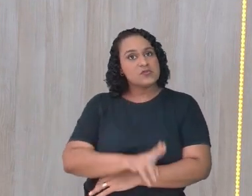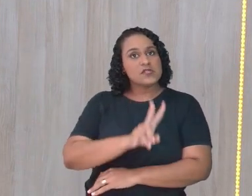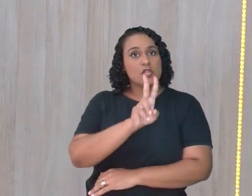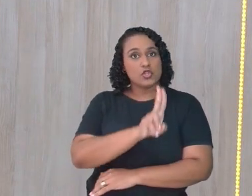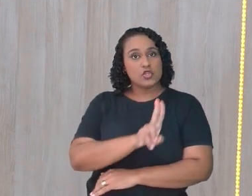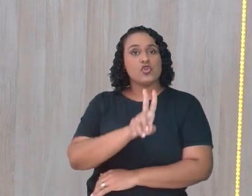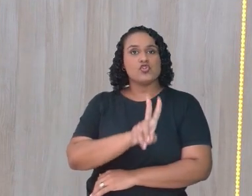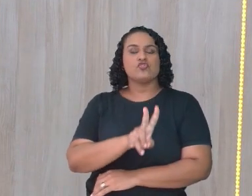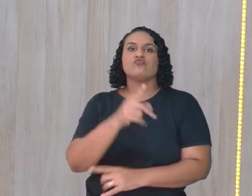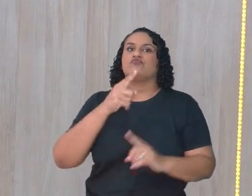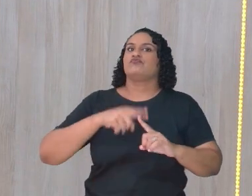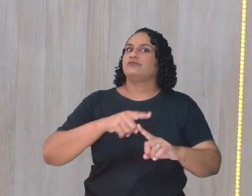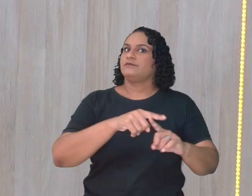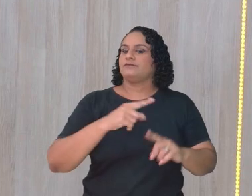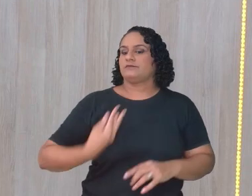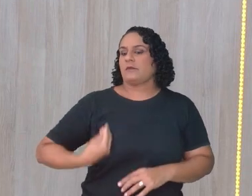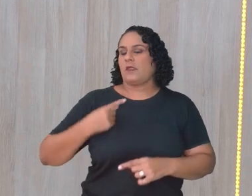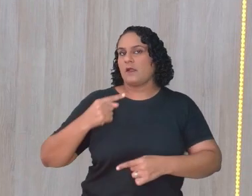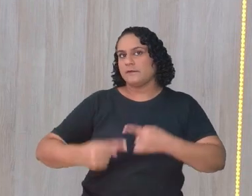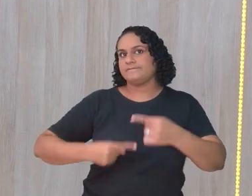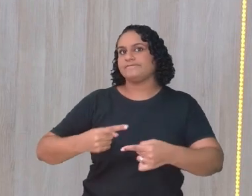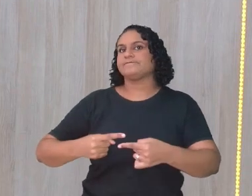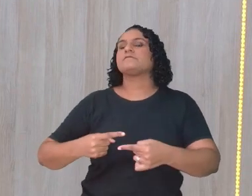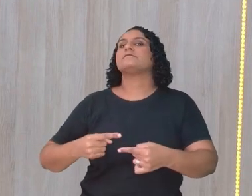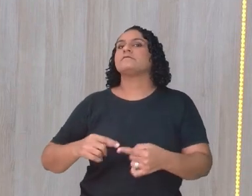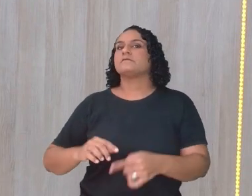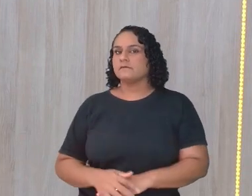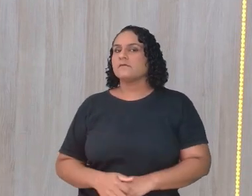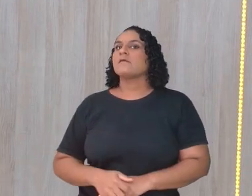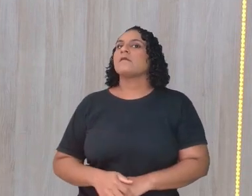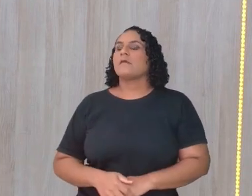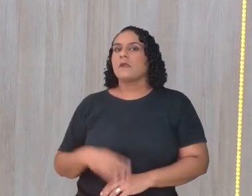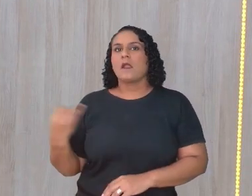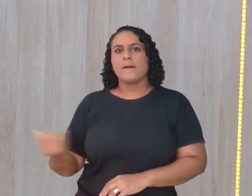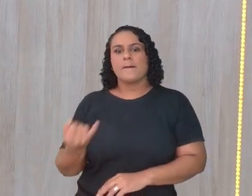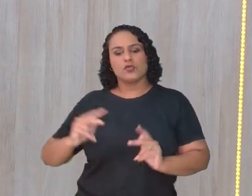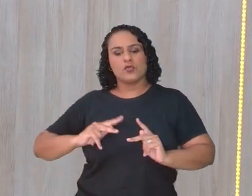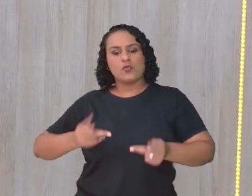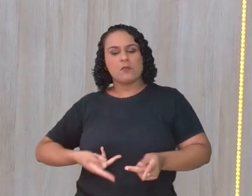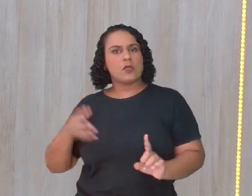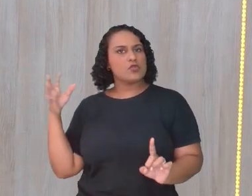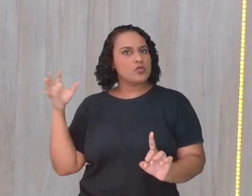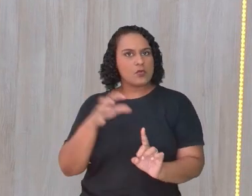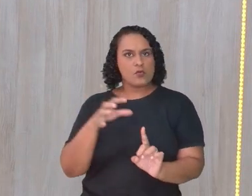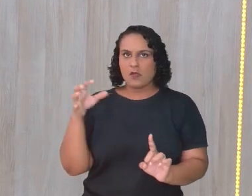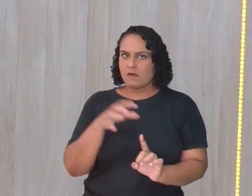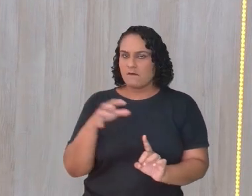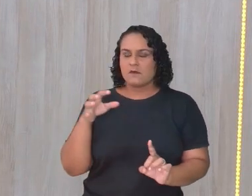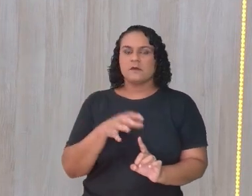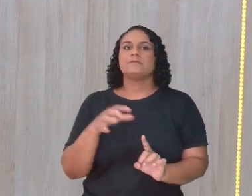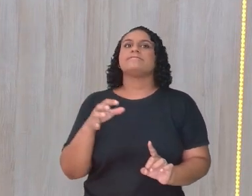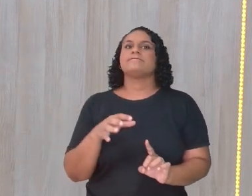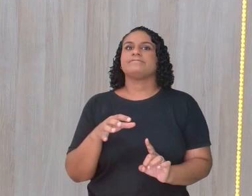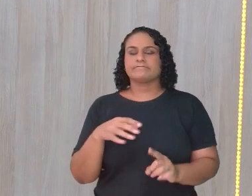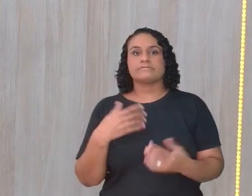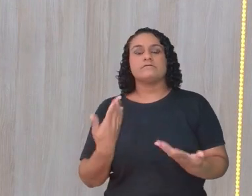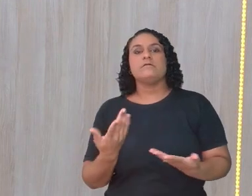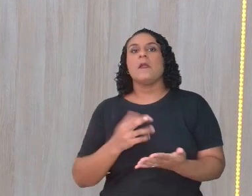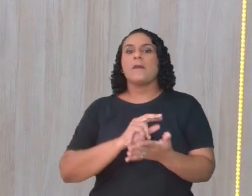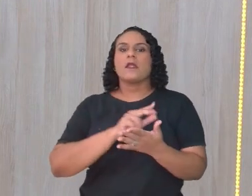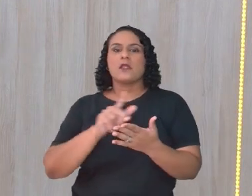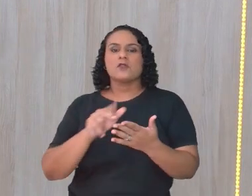espécie perpetue. E é importante que o homem ele não interfira nesse tipo de reprodução, que é para que a espécie não